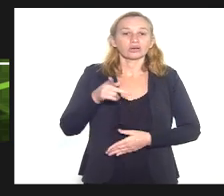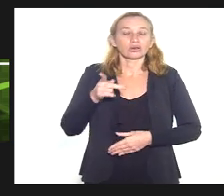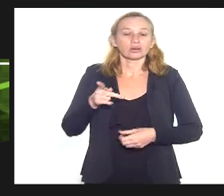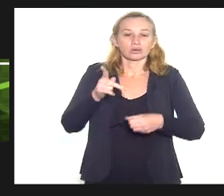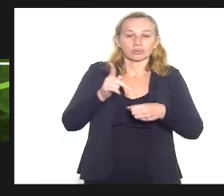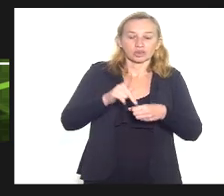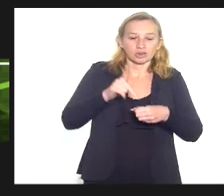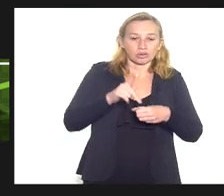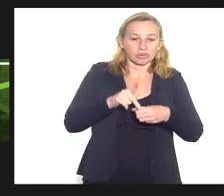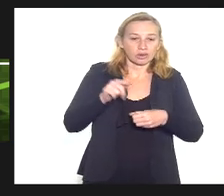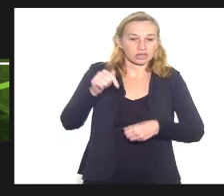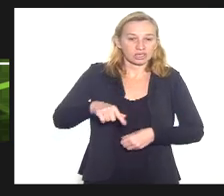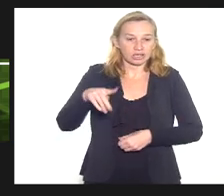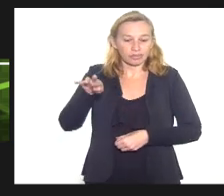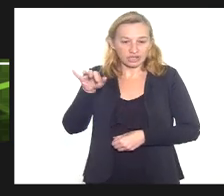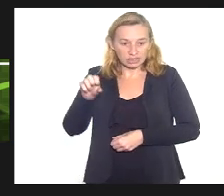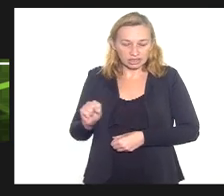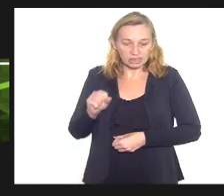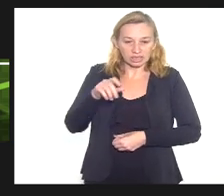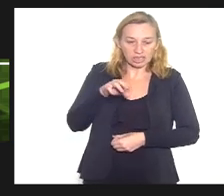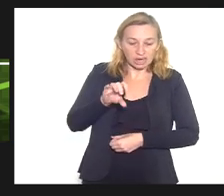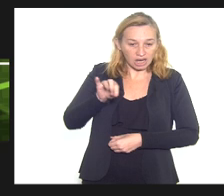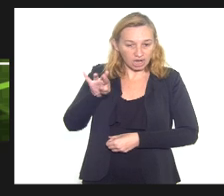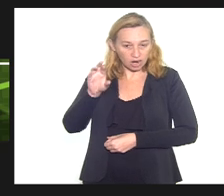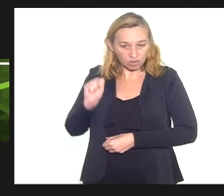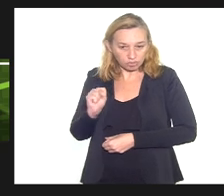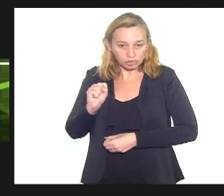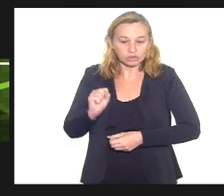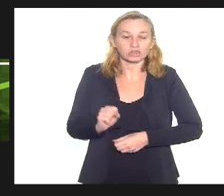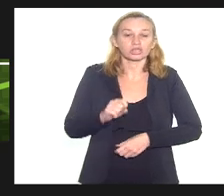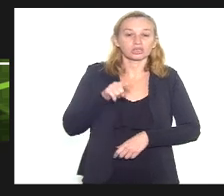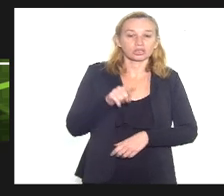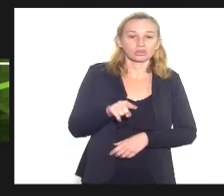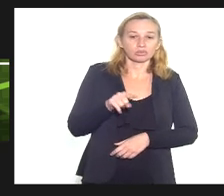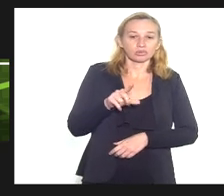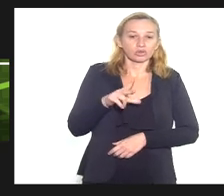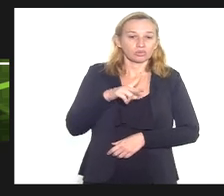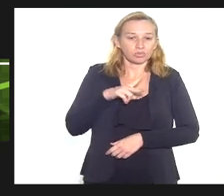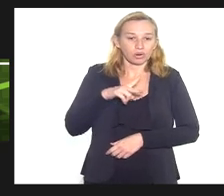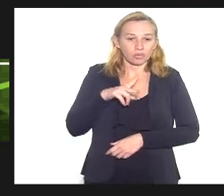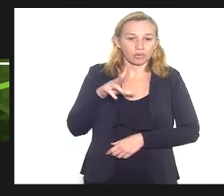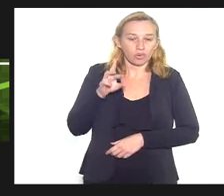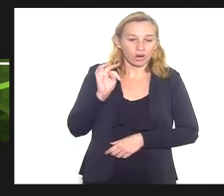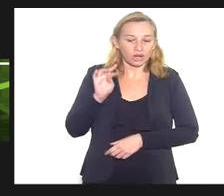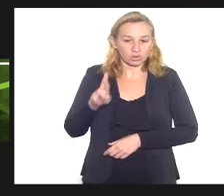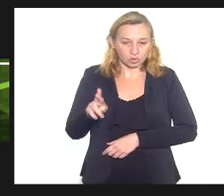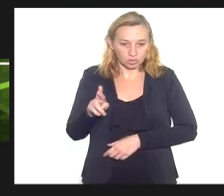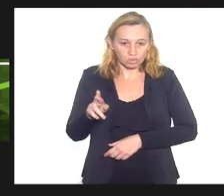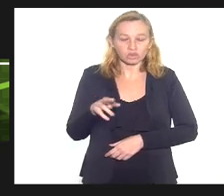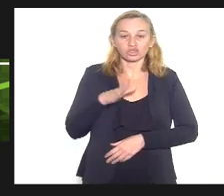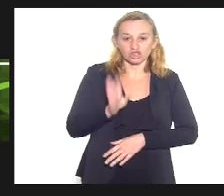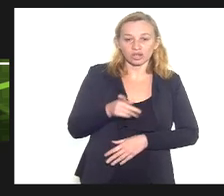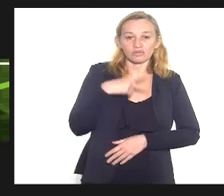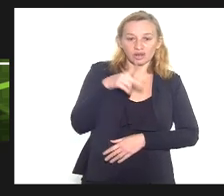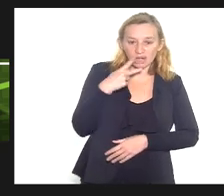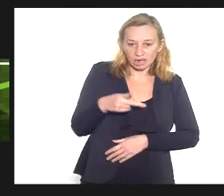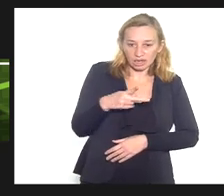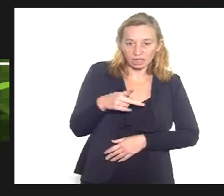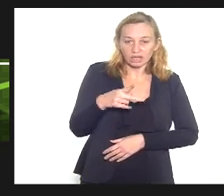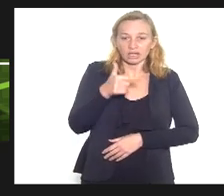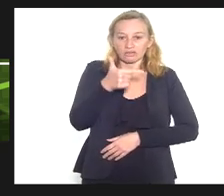Campos. Primeiramente, no próprio campo de Roncador, como eu mencionei, a operadora é Petrobras e temos uma participação